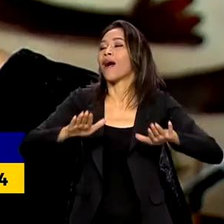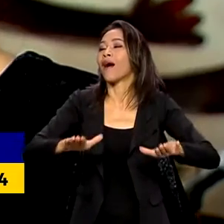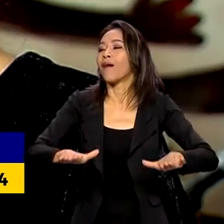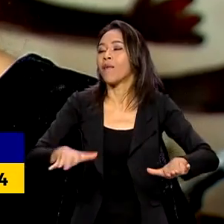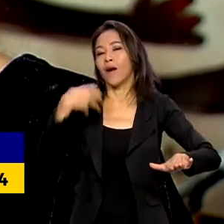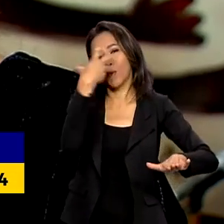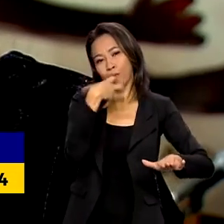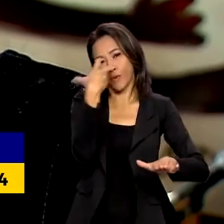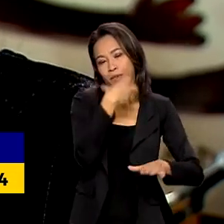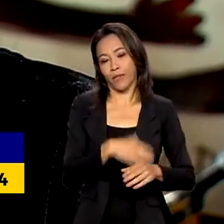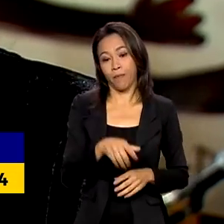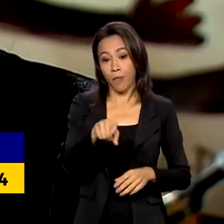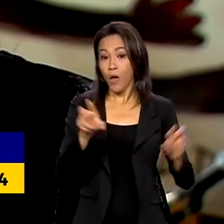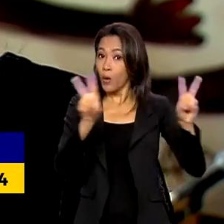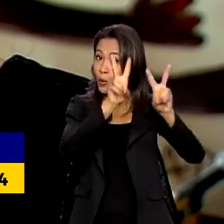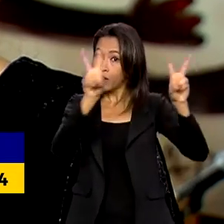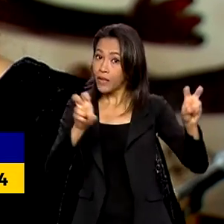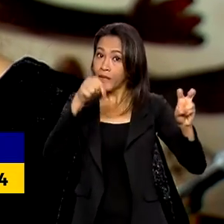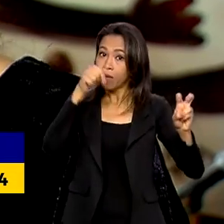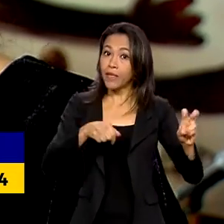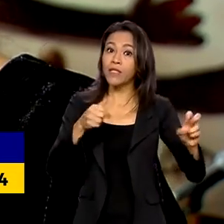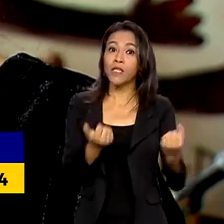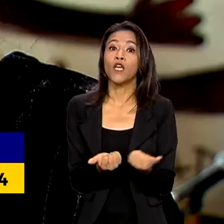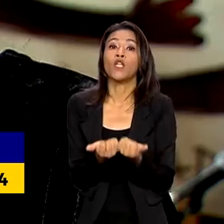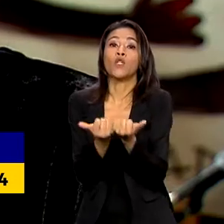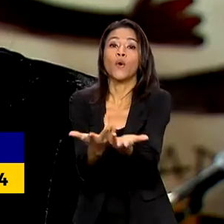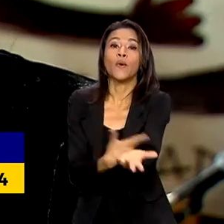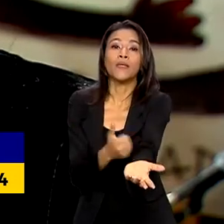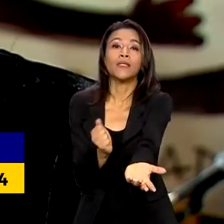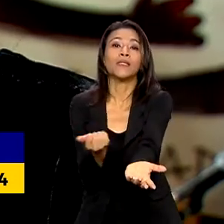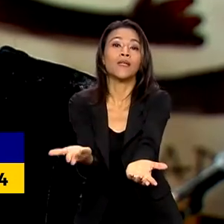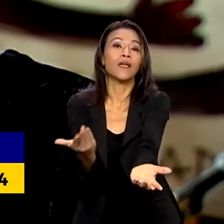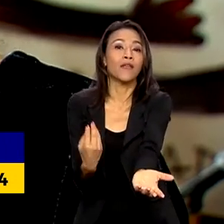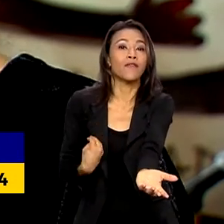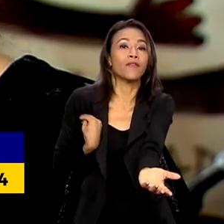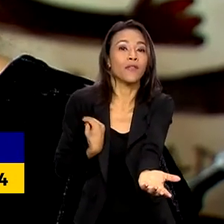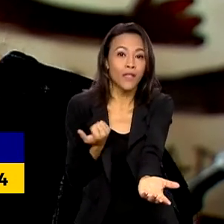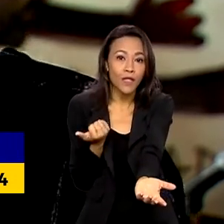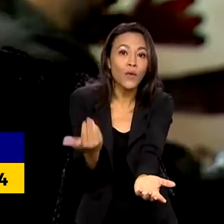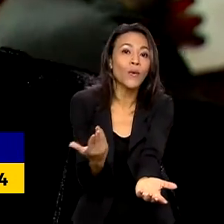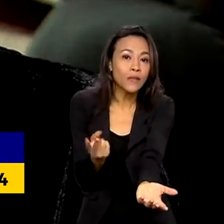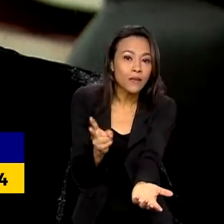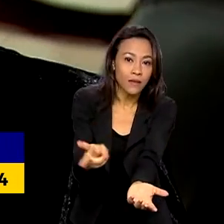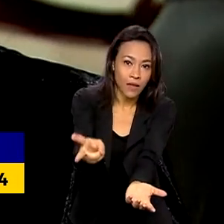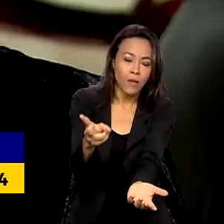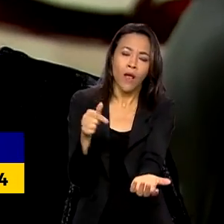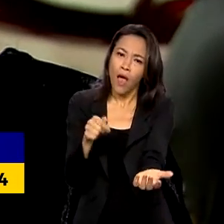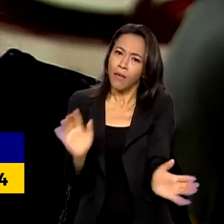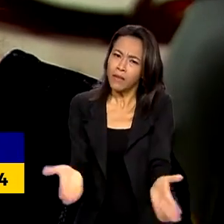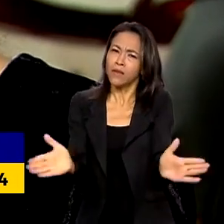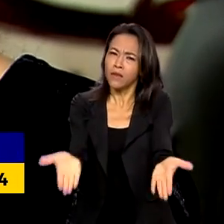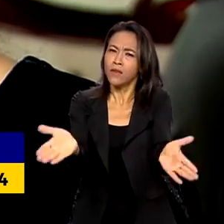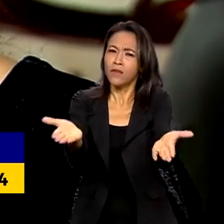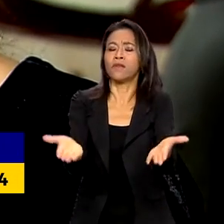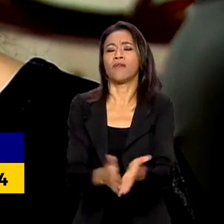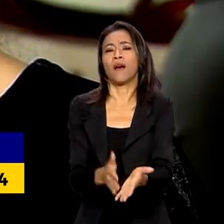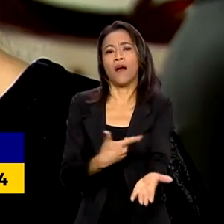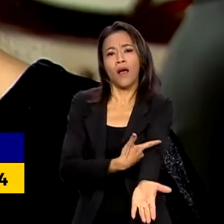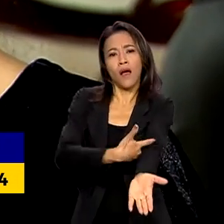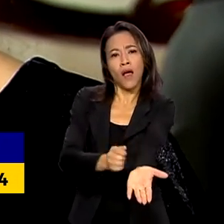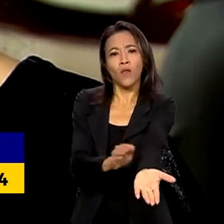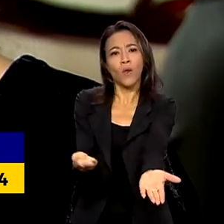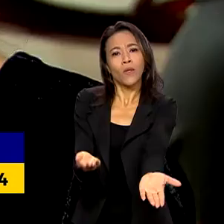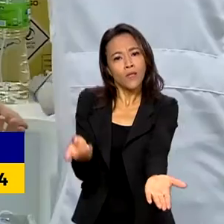O lema deste ano para o Junho Vermelho é Doe Sangue, Doe Vida, Doe Sempre, que é justamente para incentivar a doação regular por parte